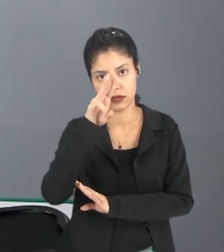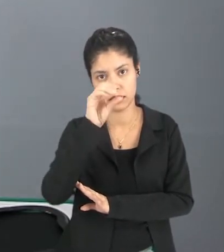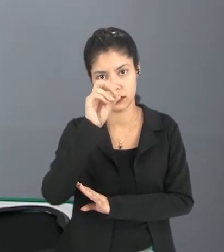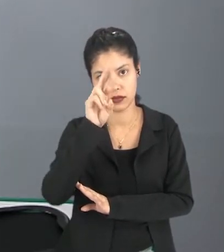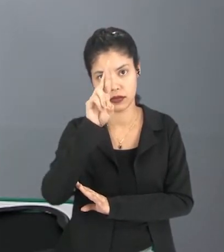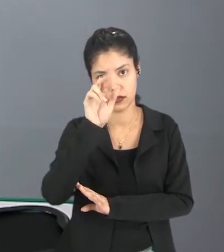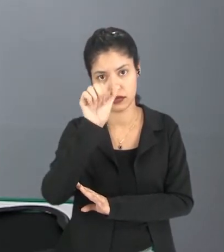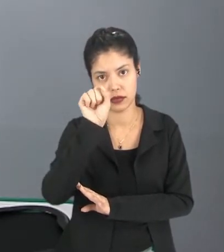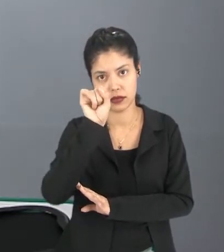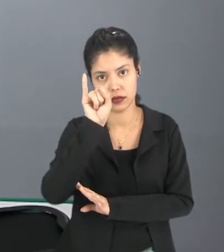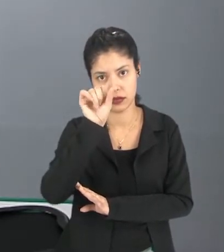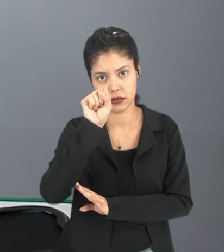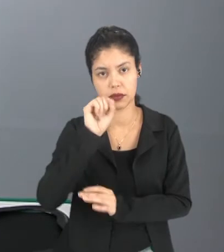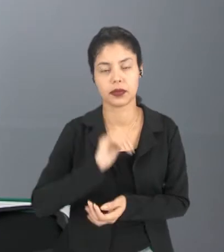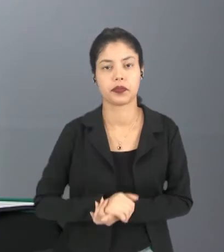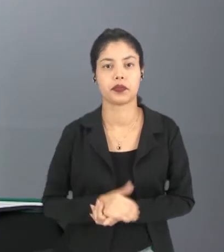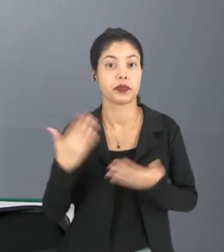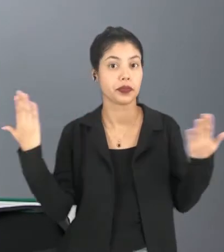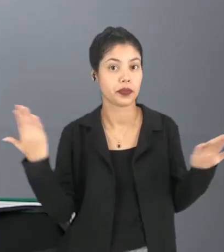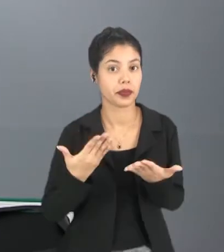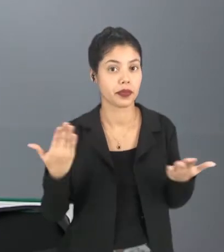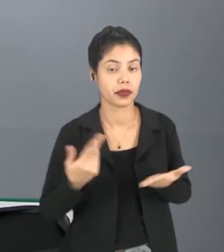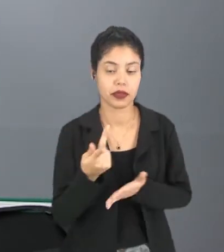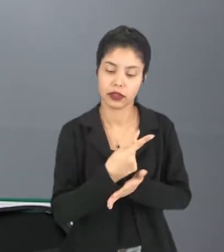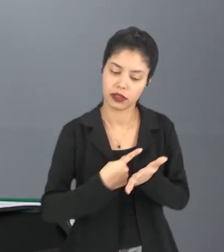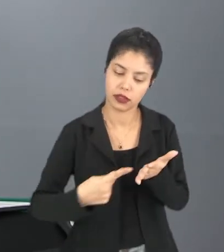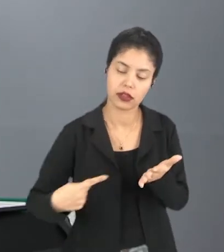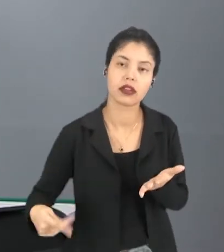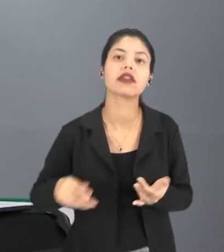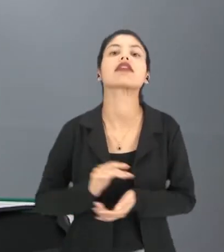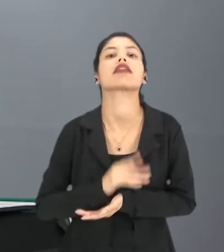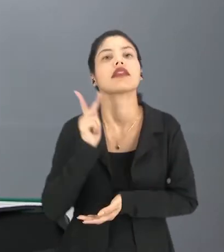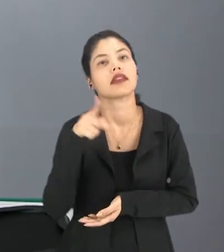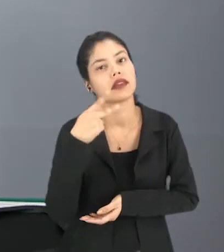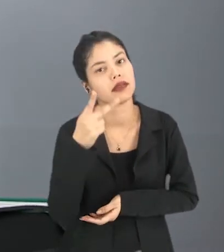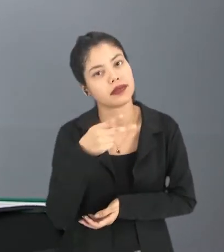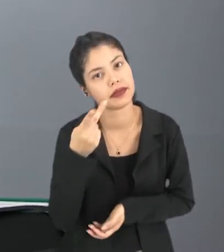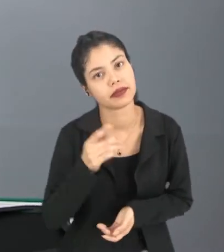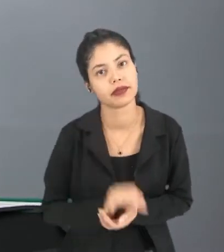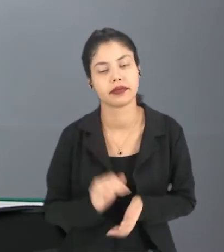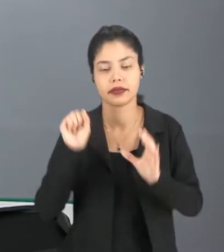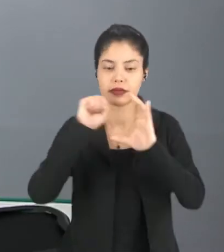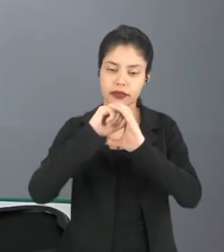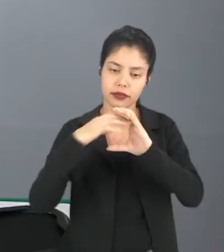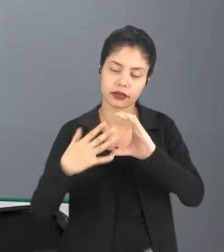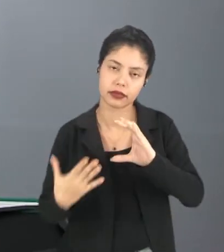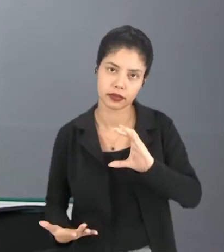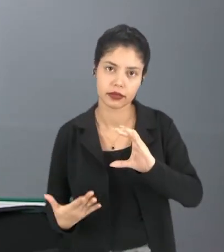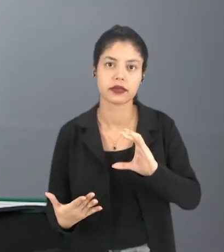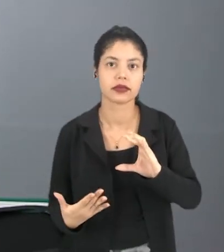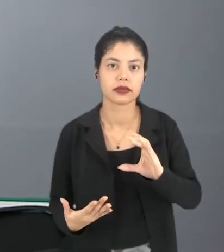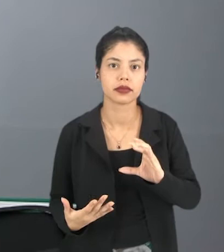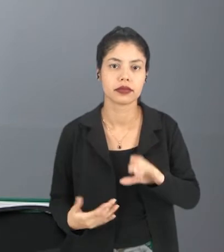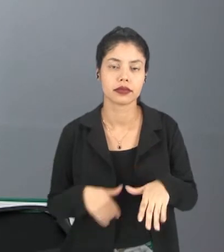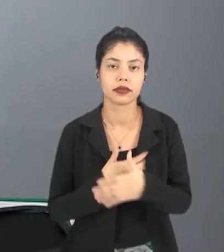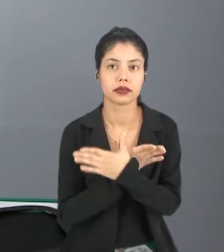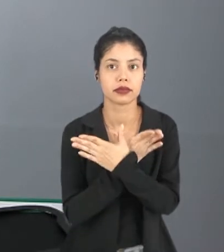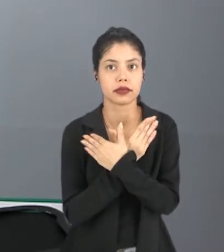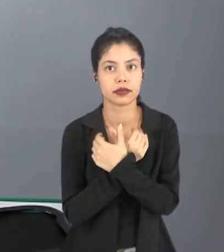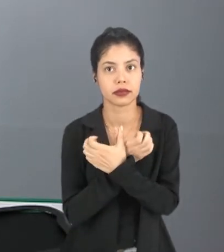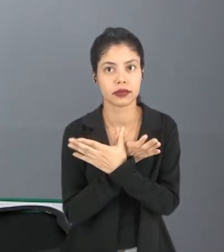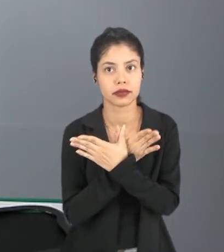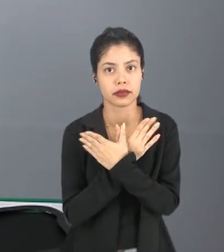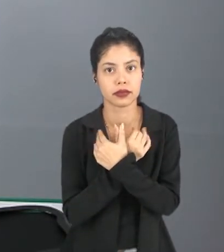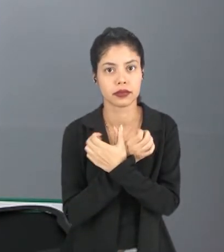Muito bem, esse foi o nosso poema. Falou sobre as características das